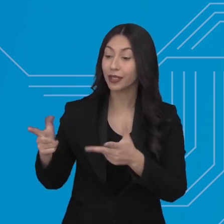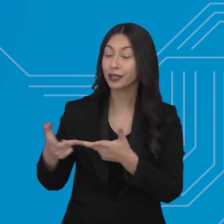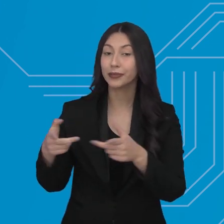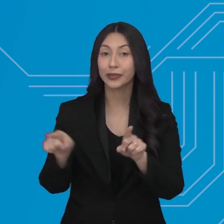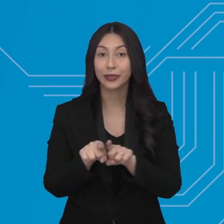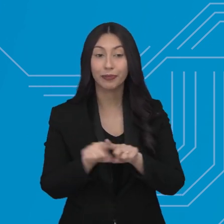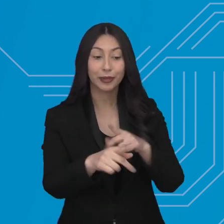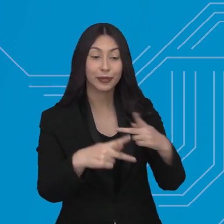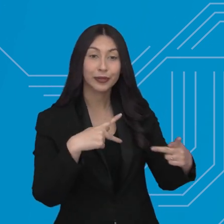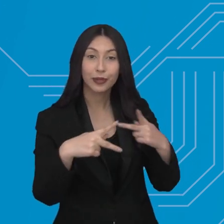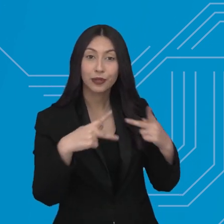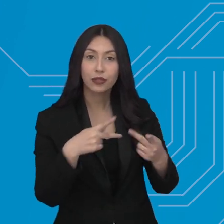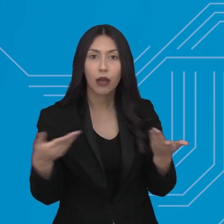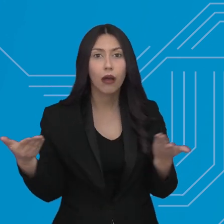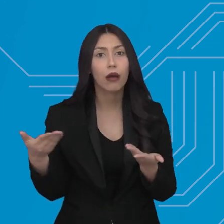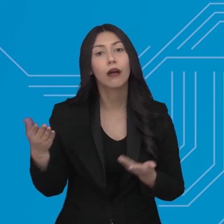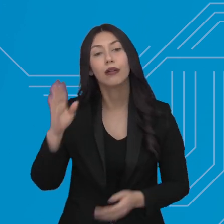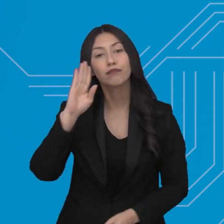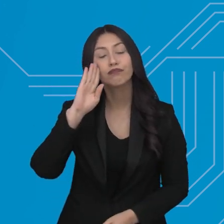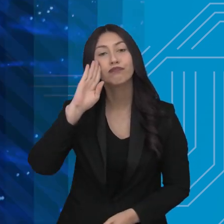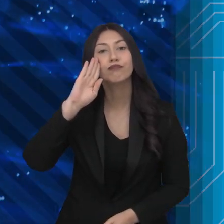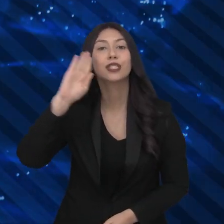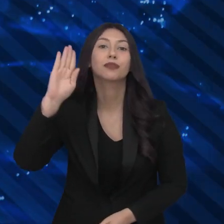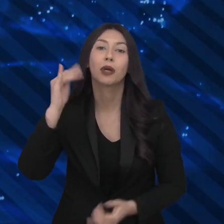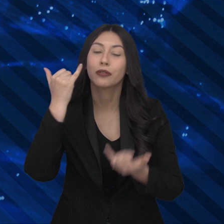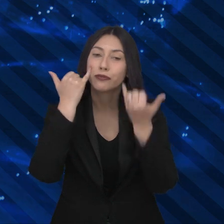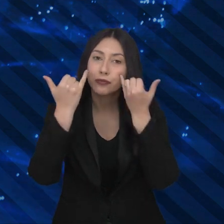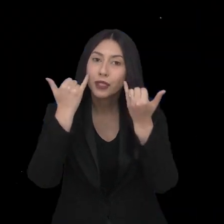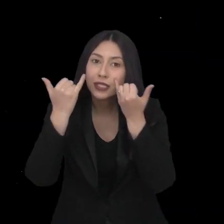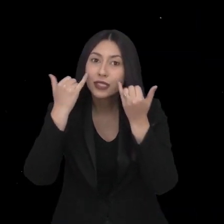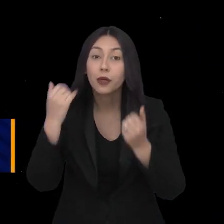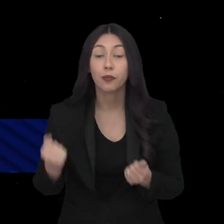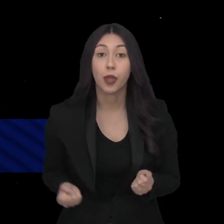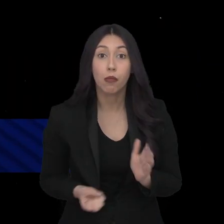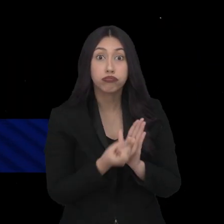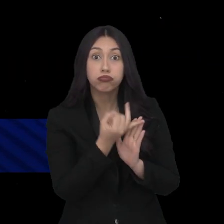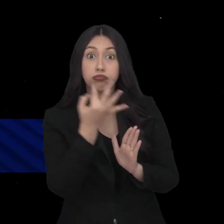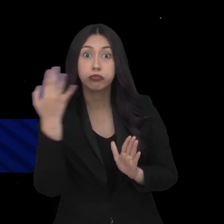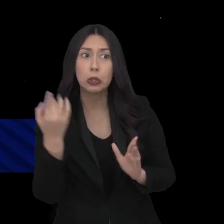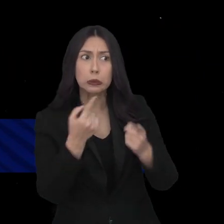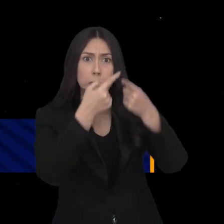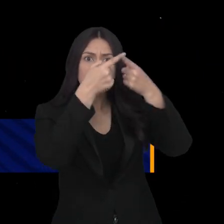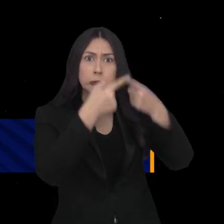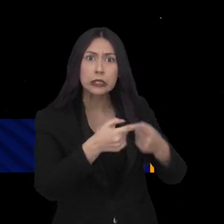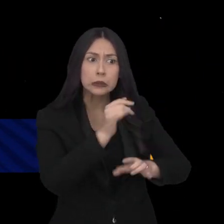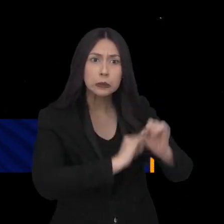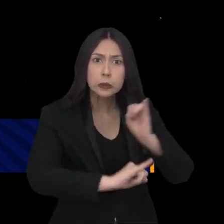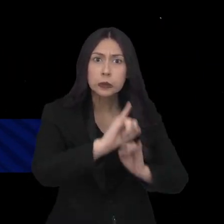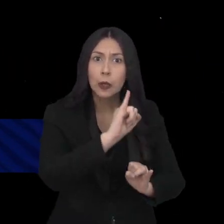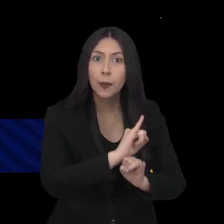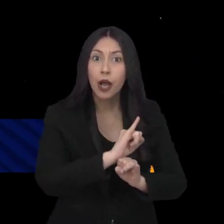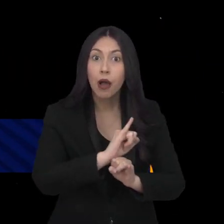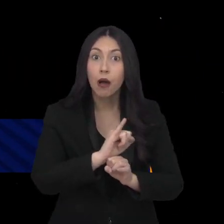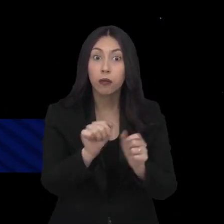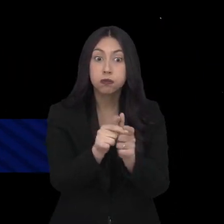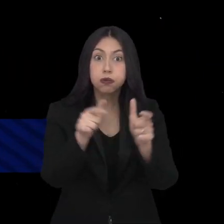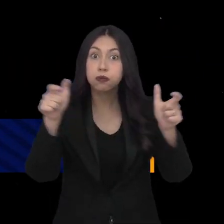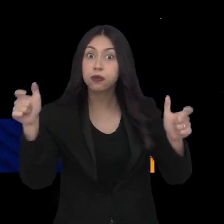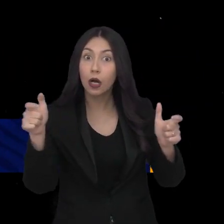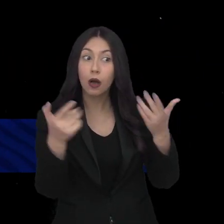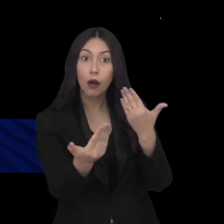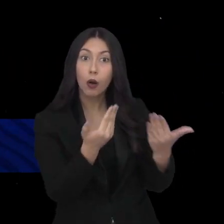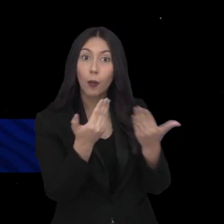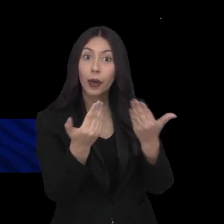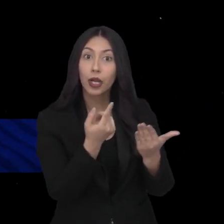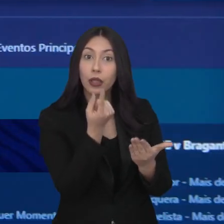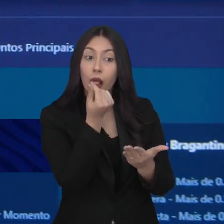em São José. E vamos aos destaques dessa edição. Número de apostas online supera investimentos na Bolsa de Valores